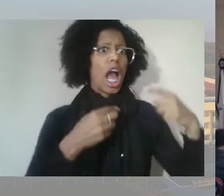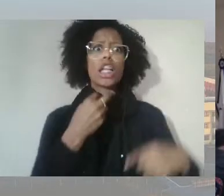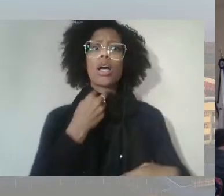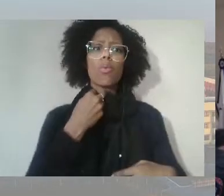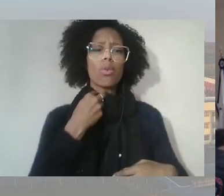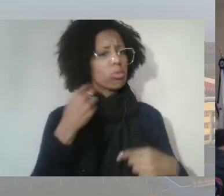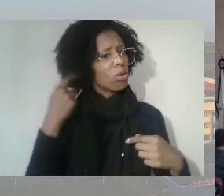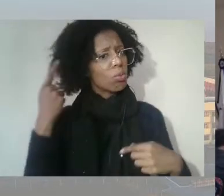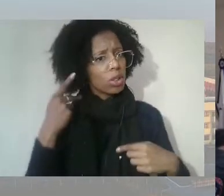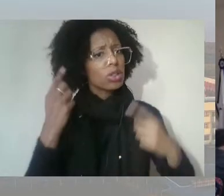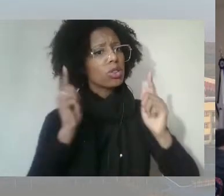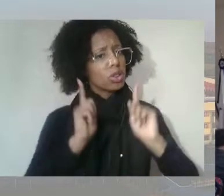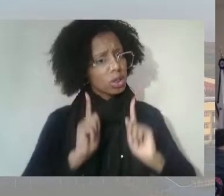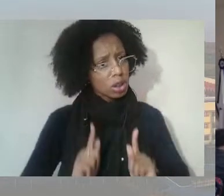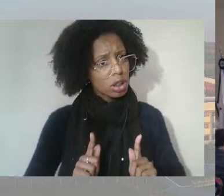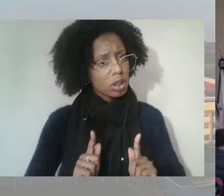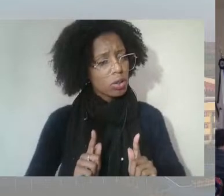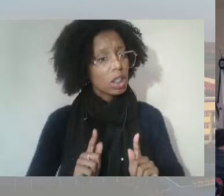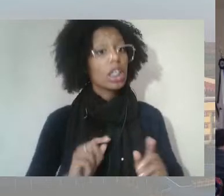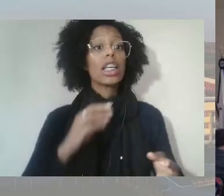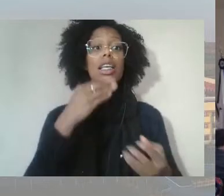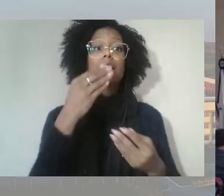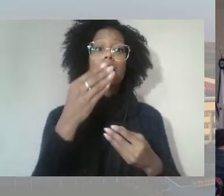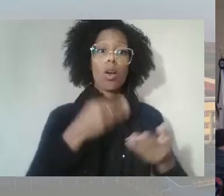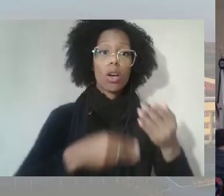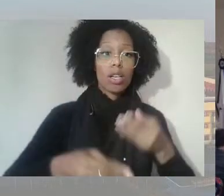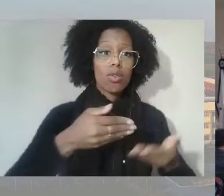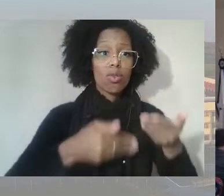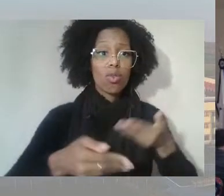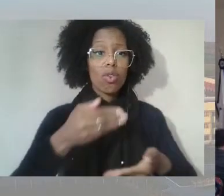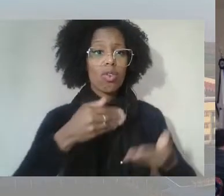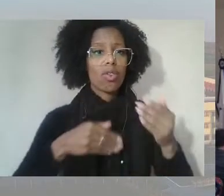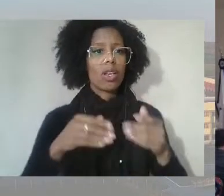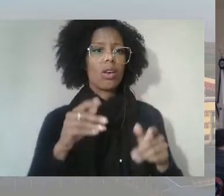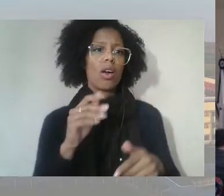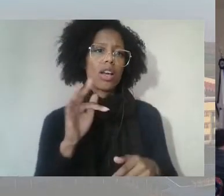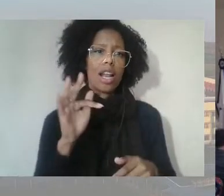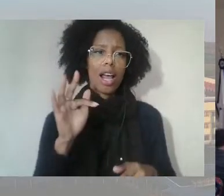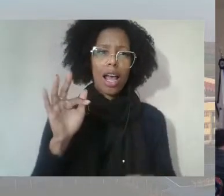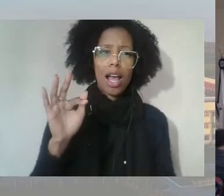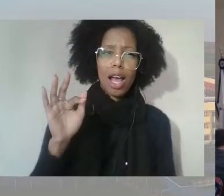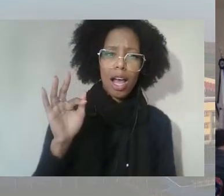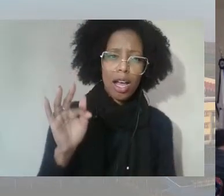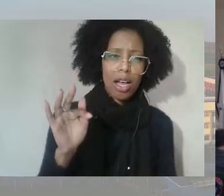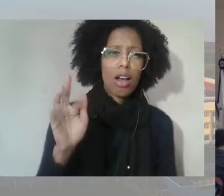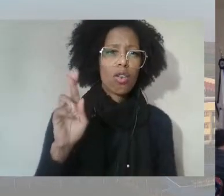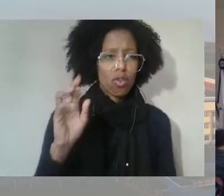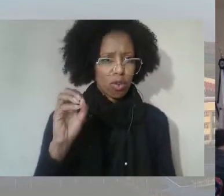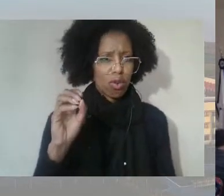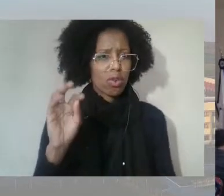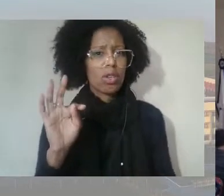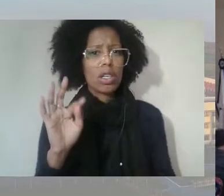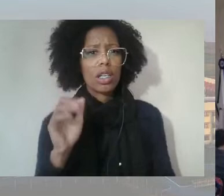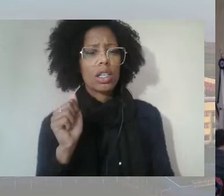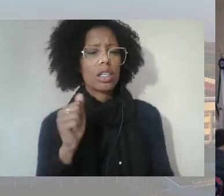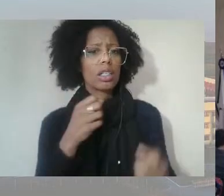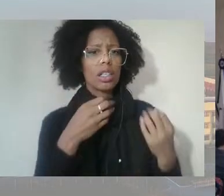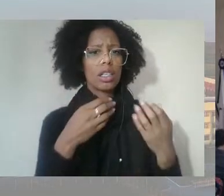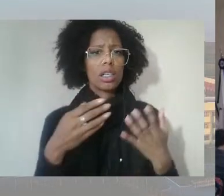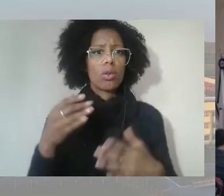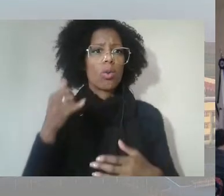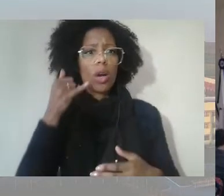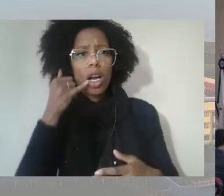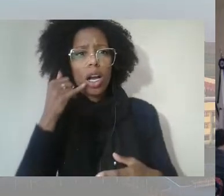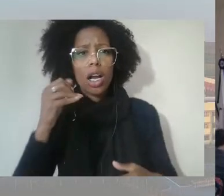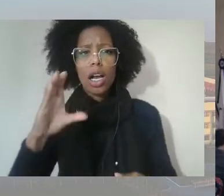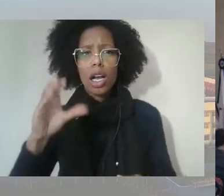como envolveu a questão de frota, né? Isso, pô, mas será a Marta, eu lidando com frota, o Cássio me ligando, o Oberlândia, o